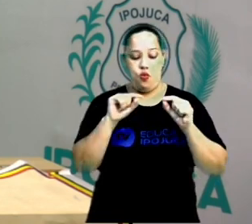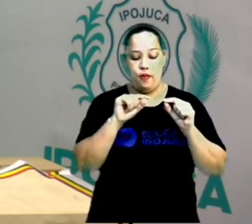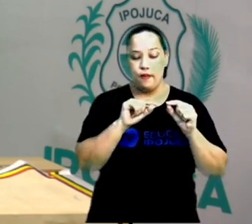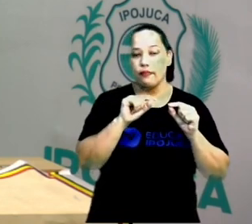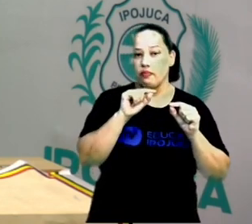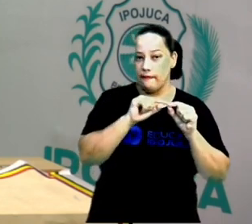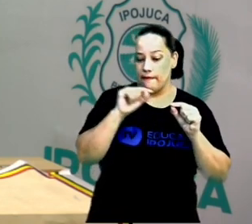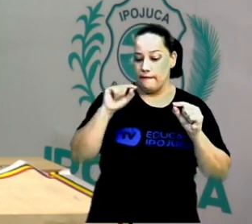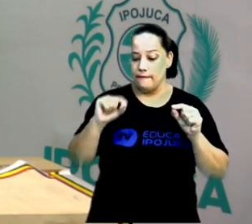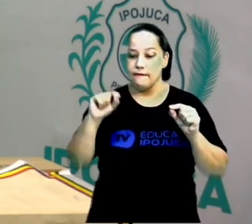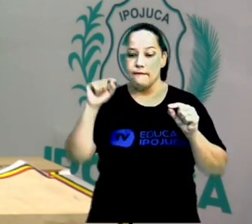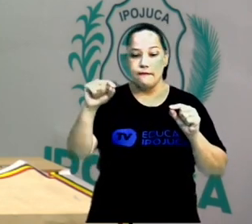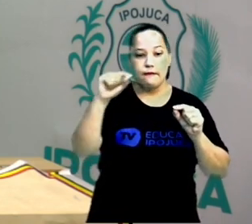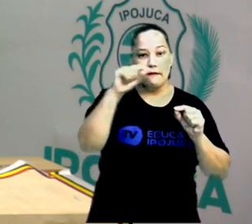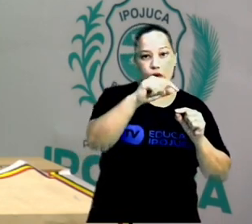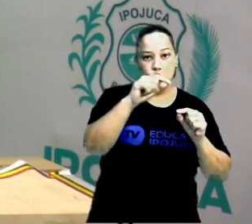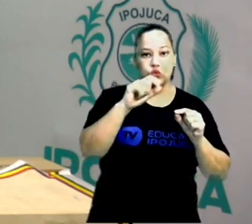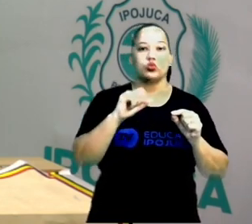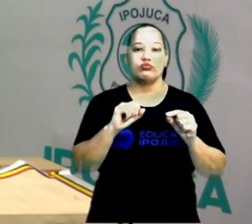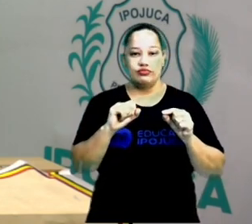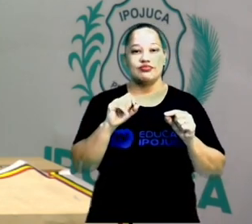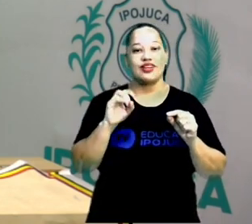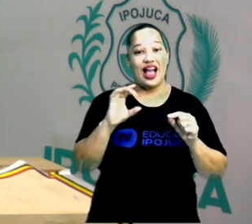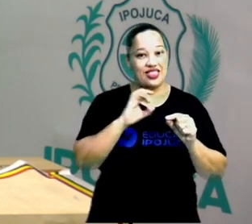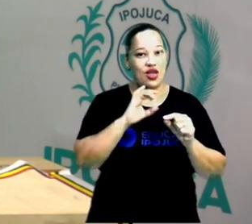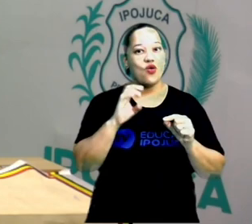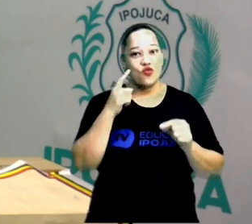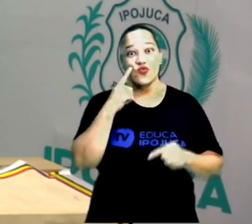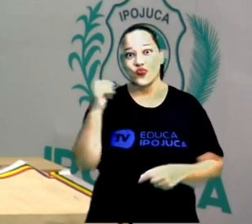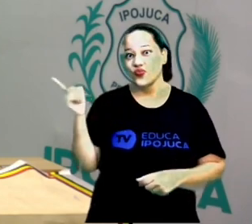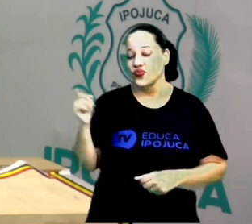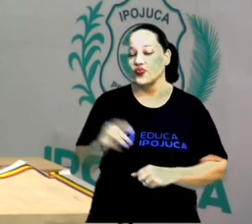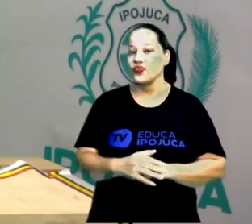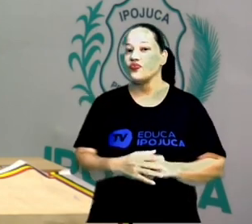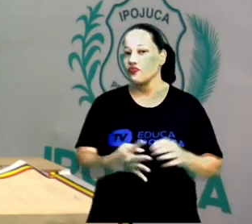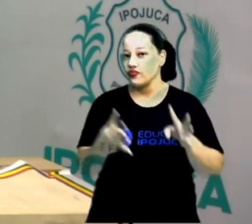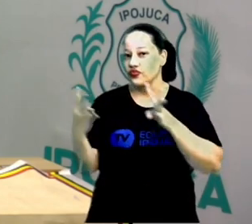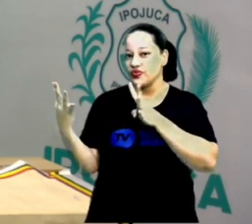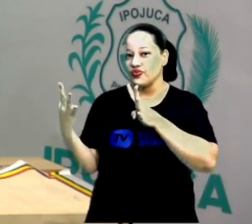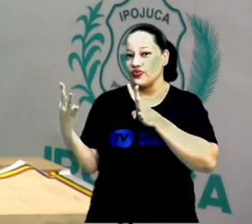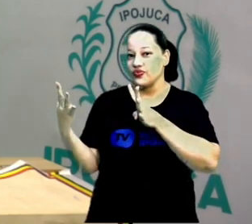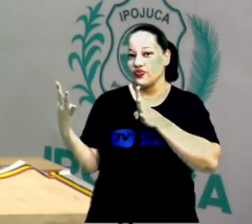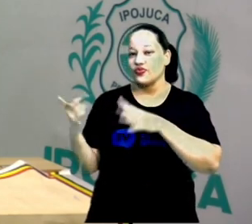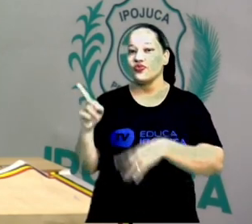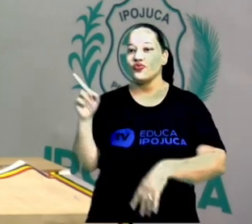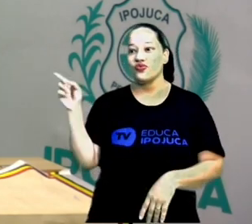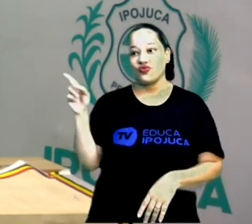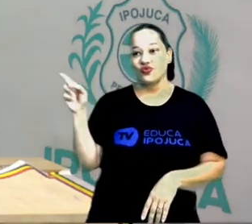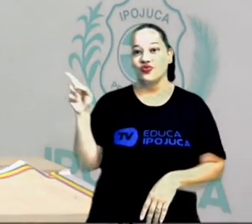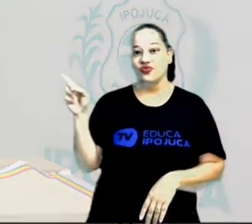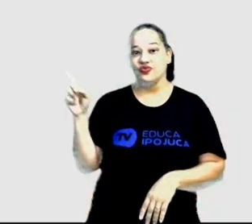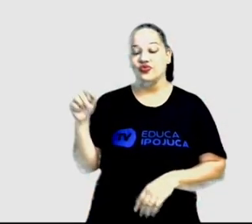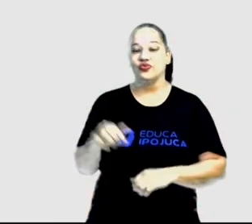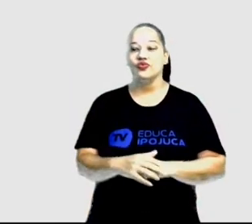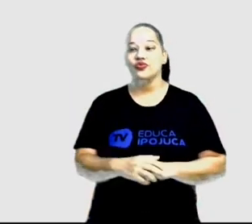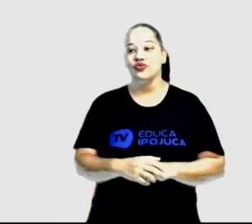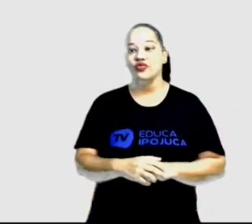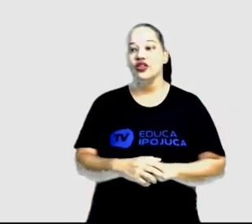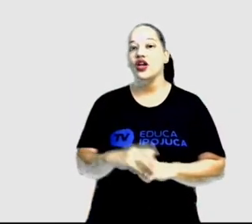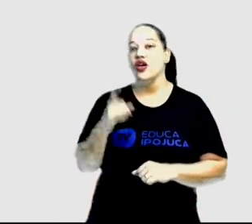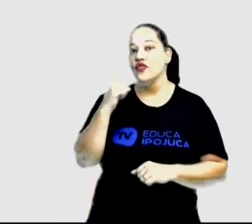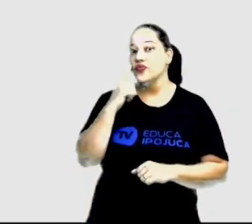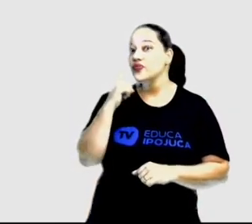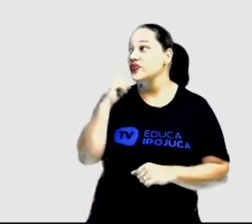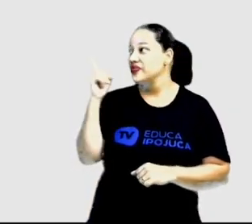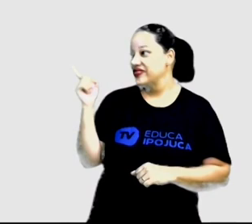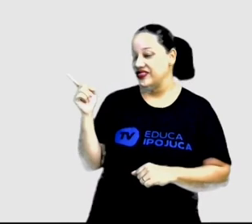tá certo? Vamos observar aqui com atenção. Nessa representação,